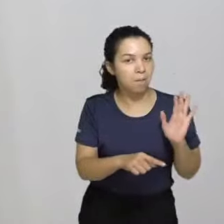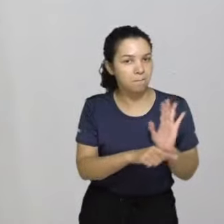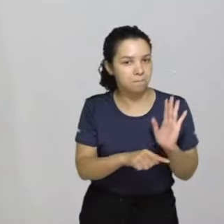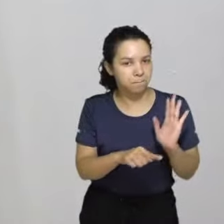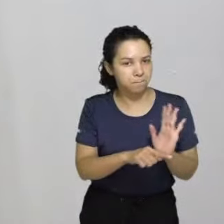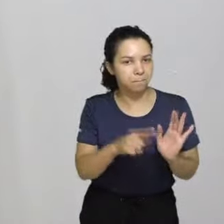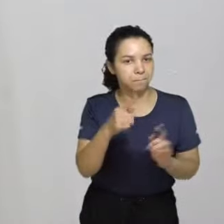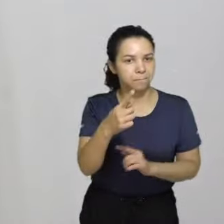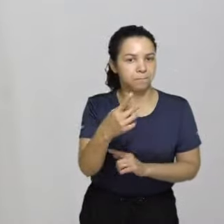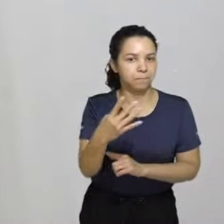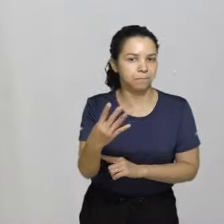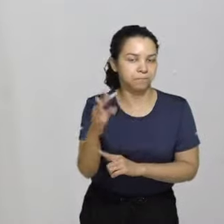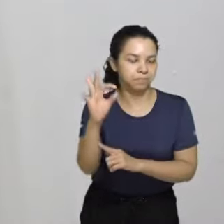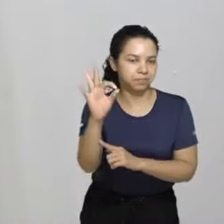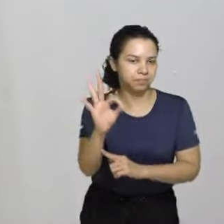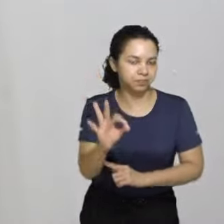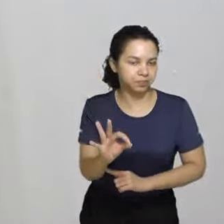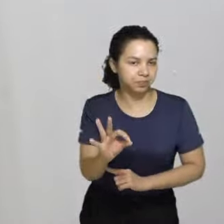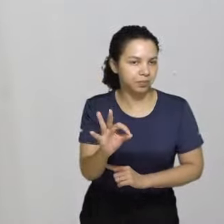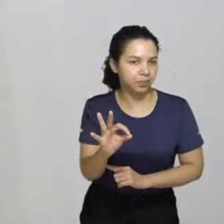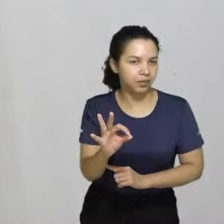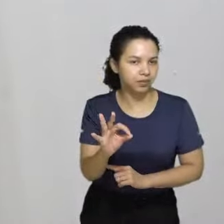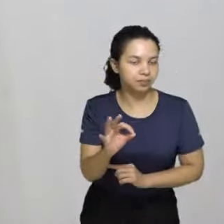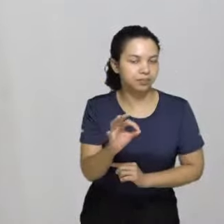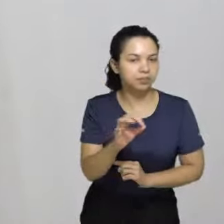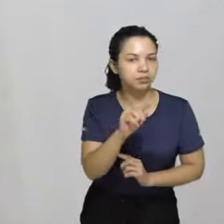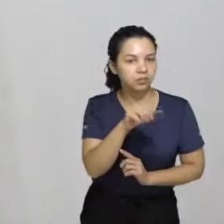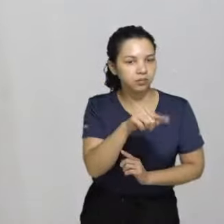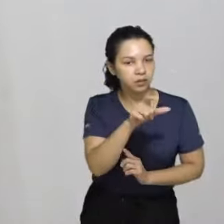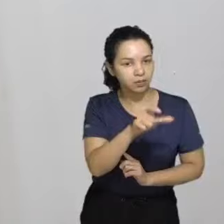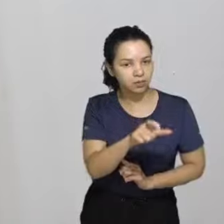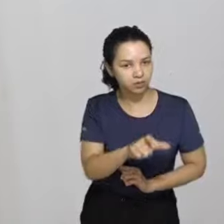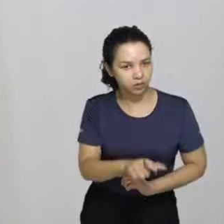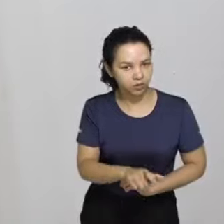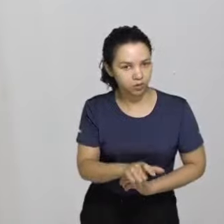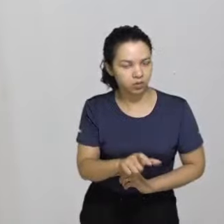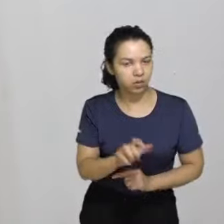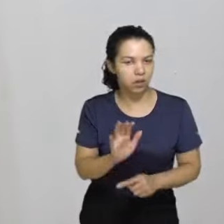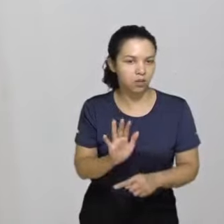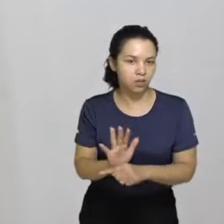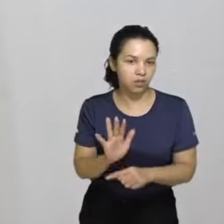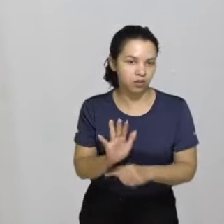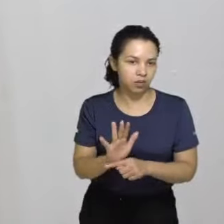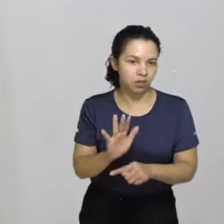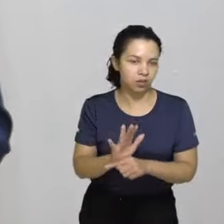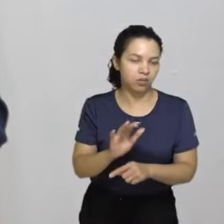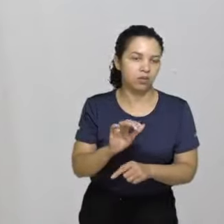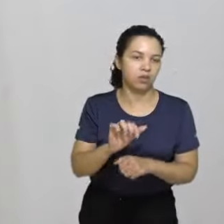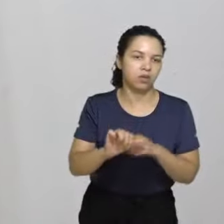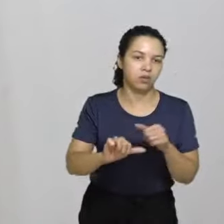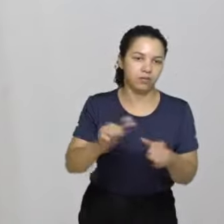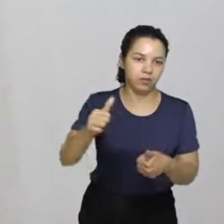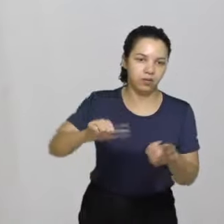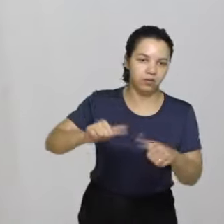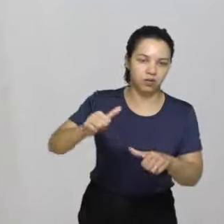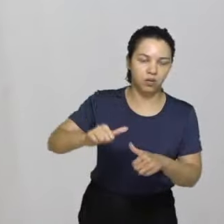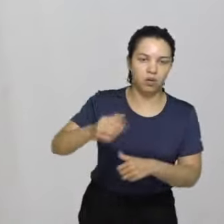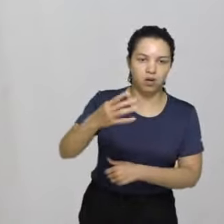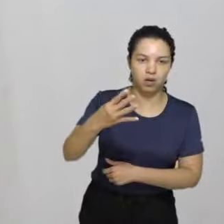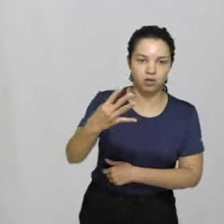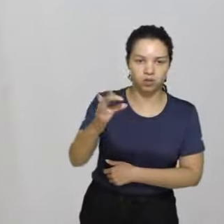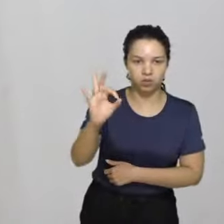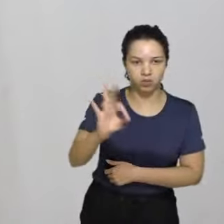é a favor da revisão dos 14%,